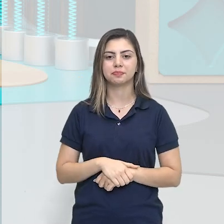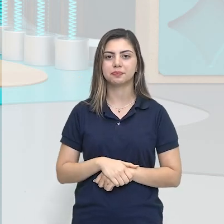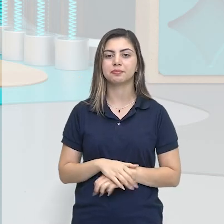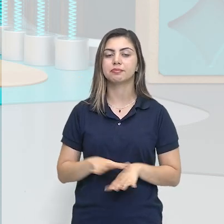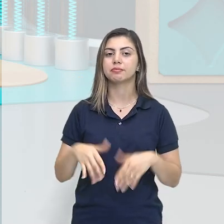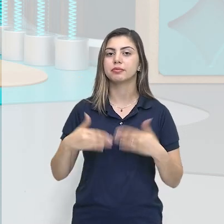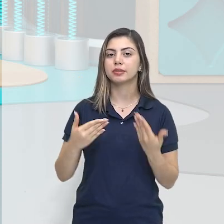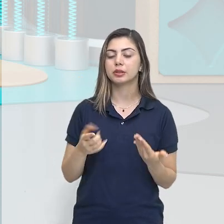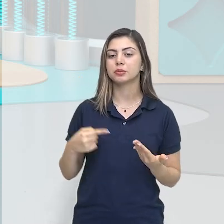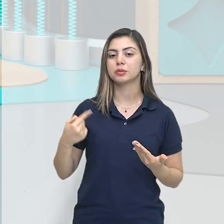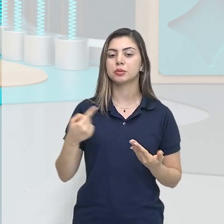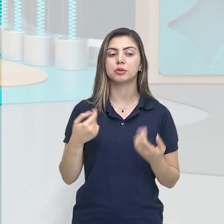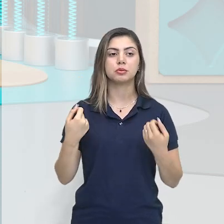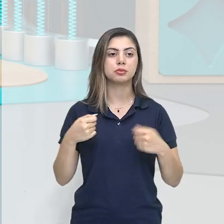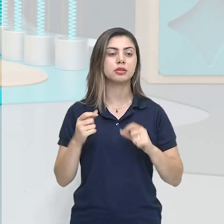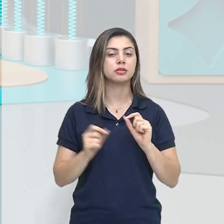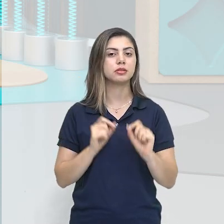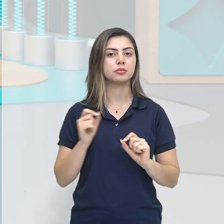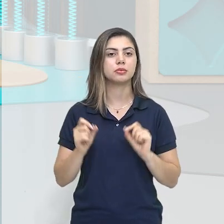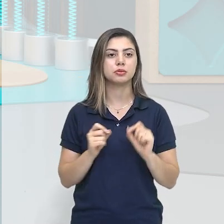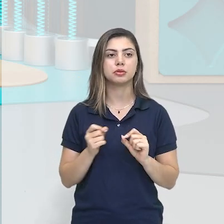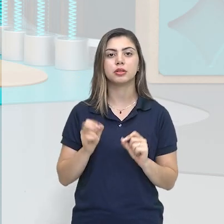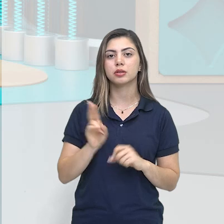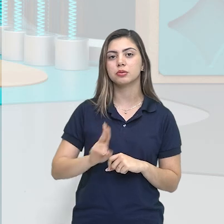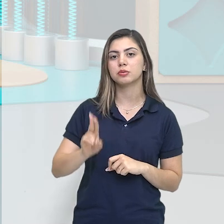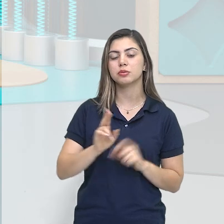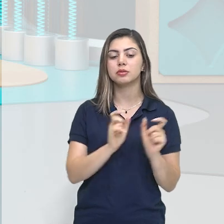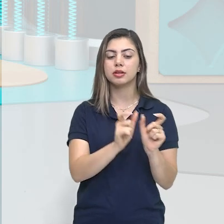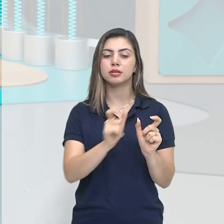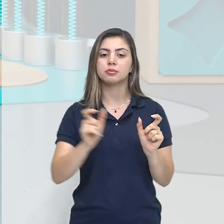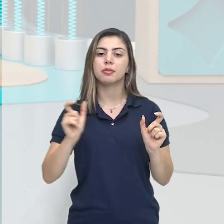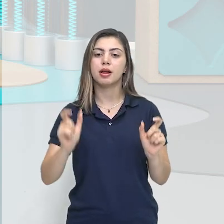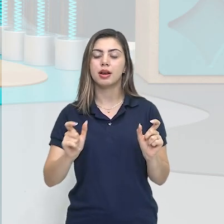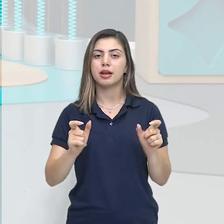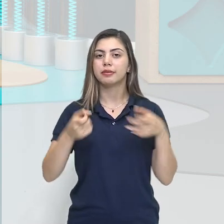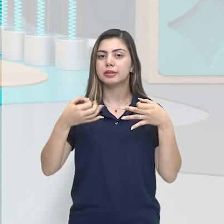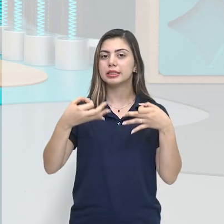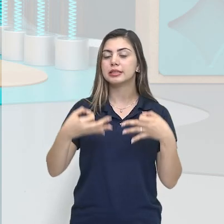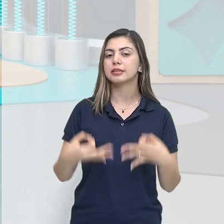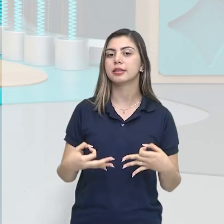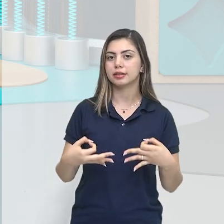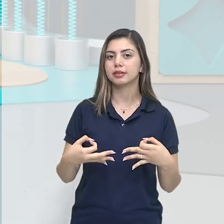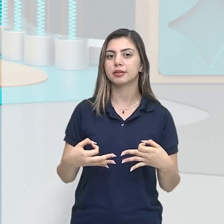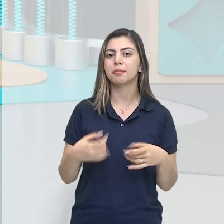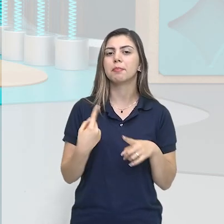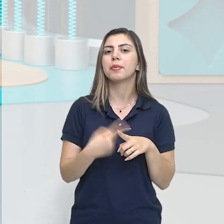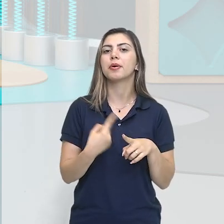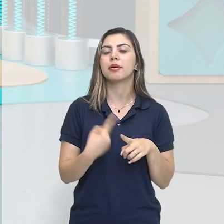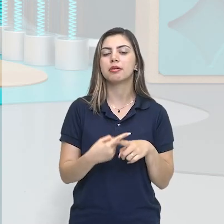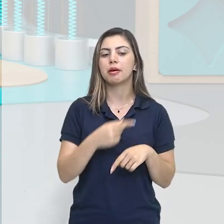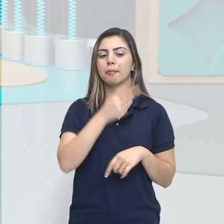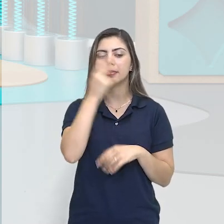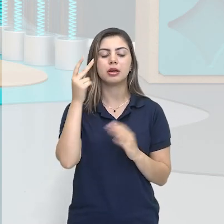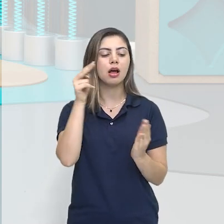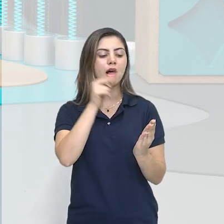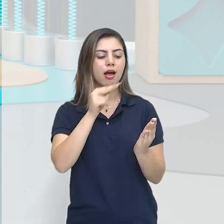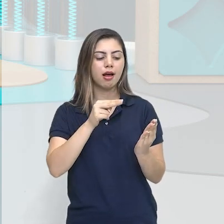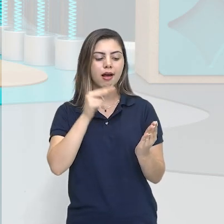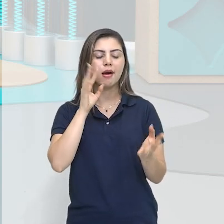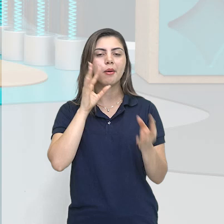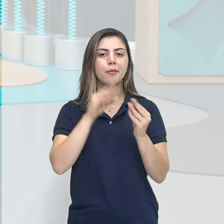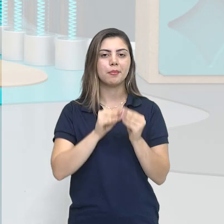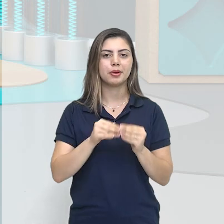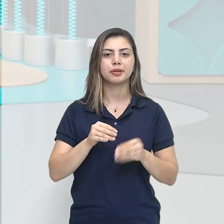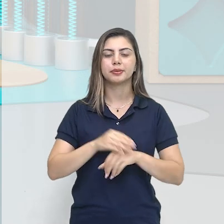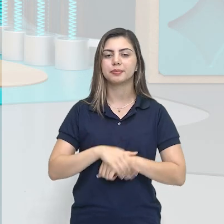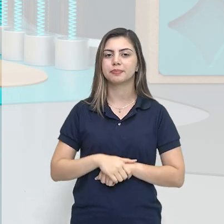tá? Então, por isso que a gente precisa utilizar as palavras de maneira correta, justamente para o leitor entender o que você